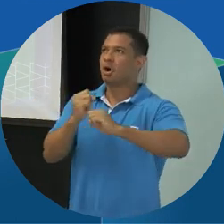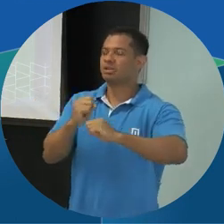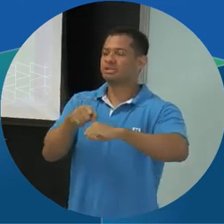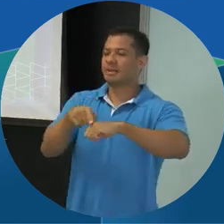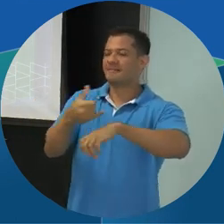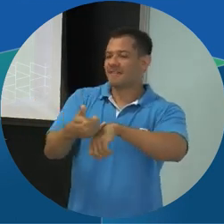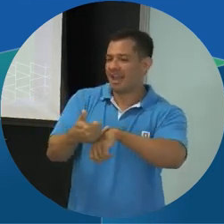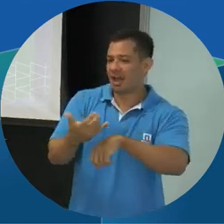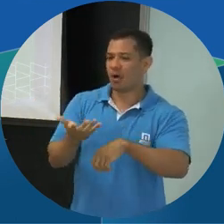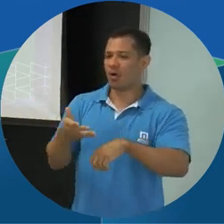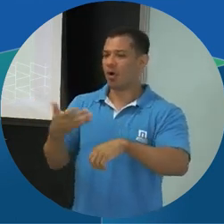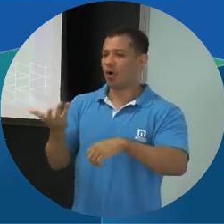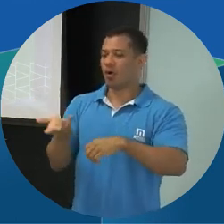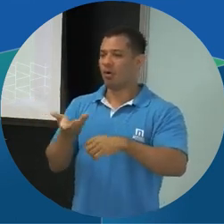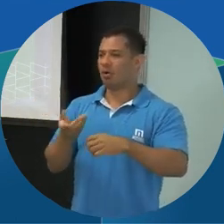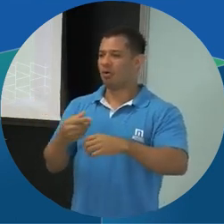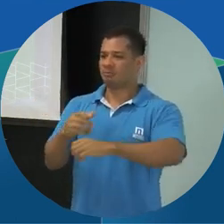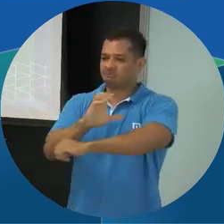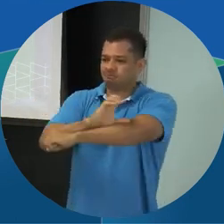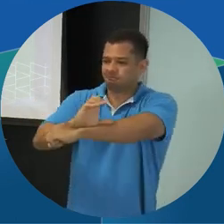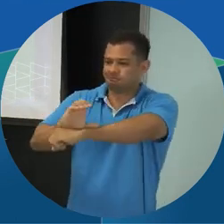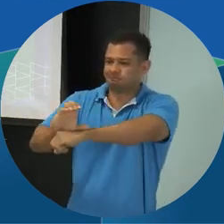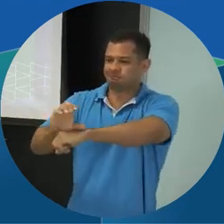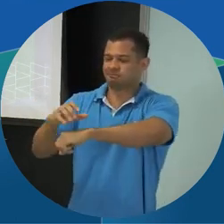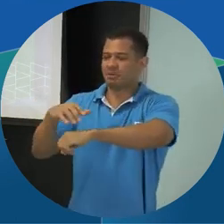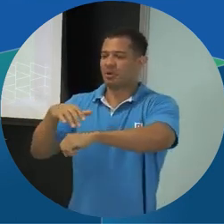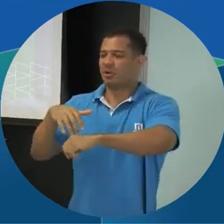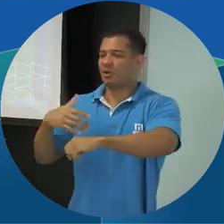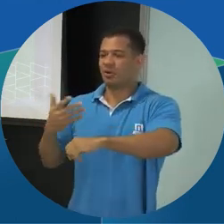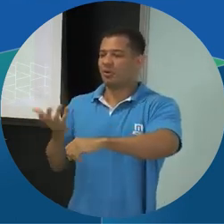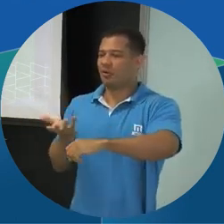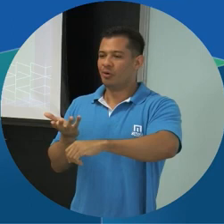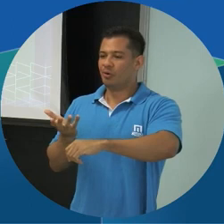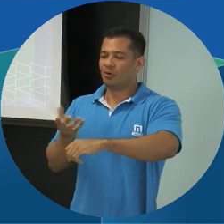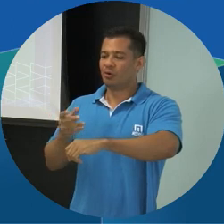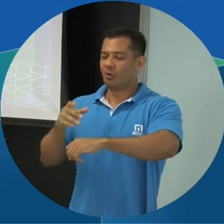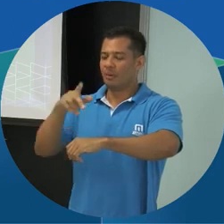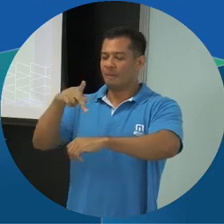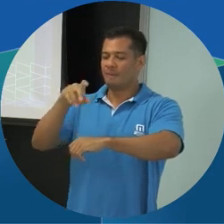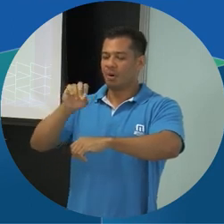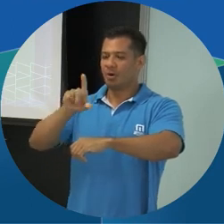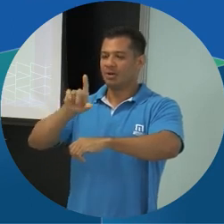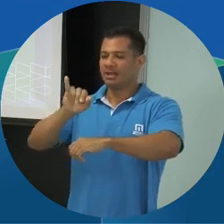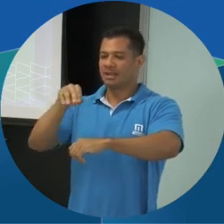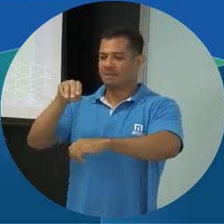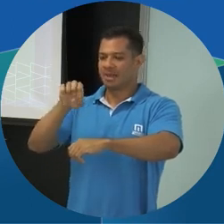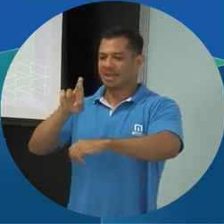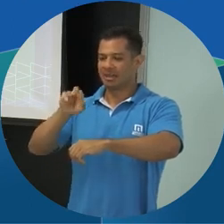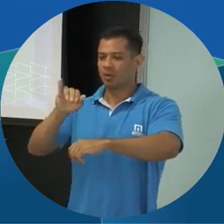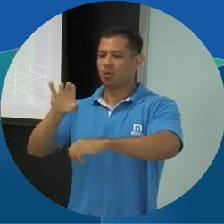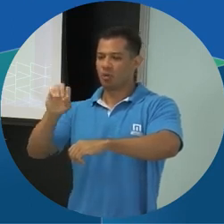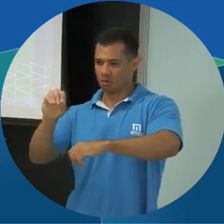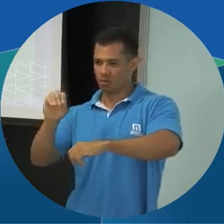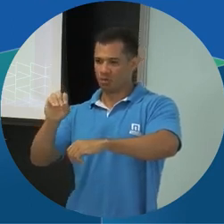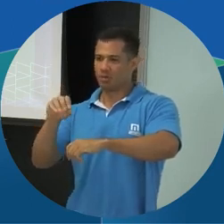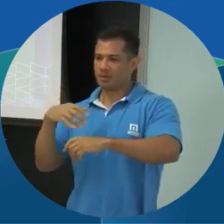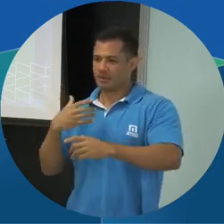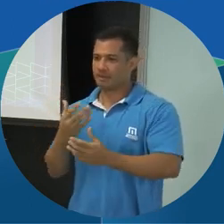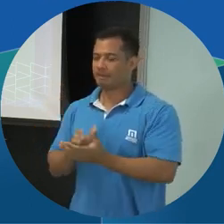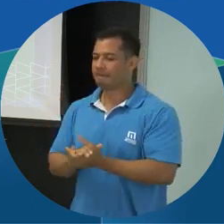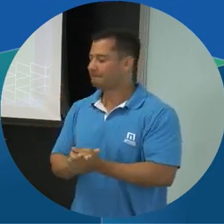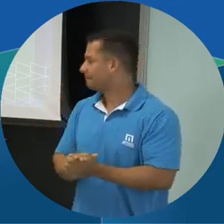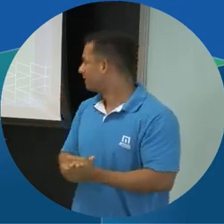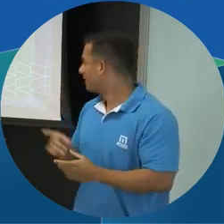seja um substrato polimérico, né, seja um substrato de concreto. Tá? Essa tecnologia